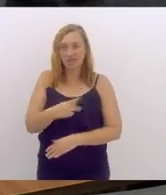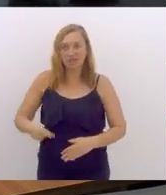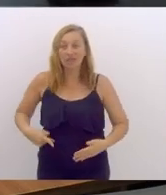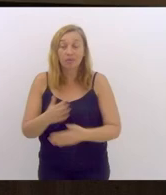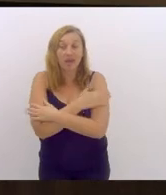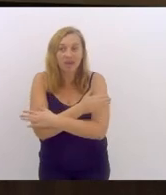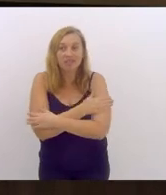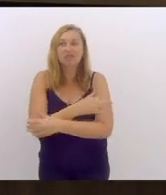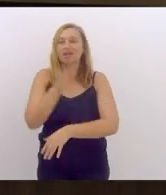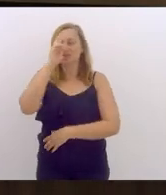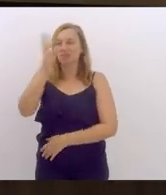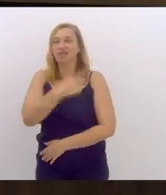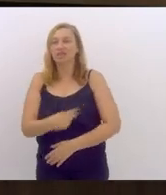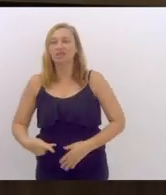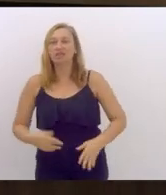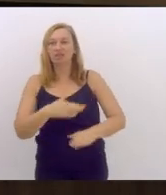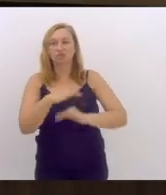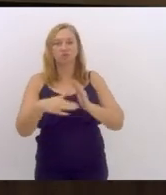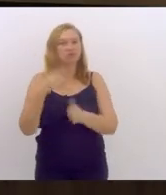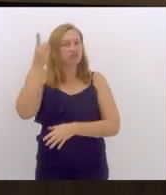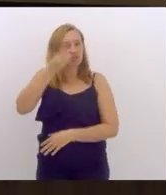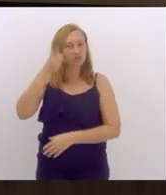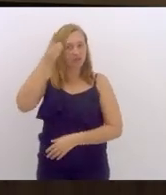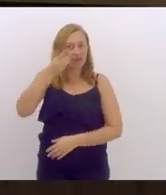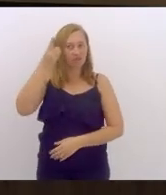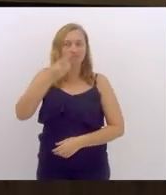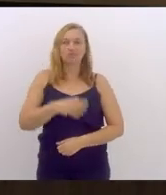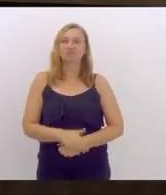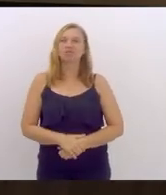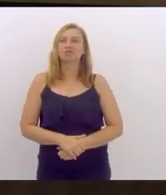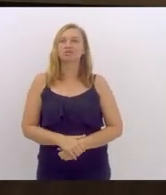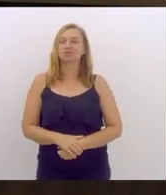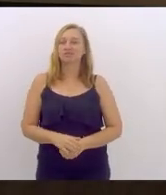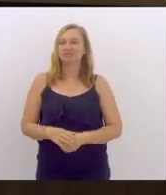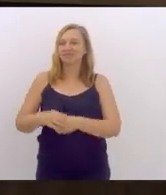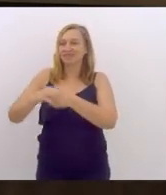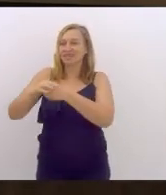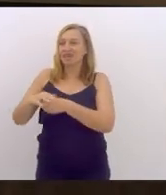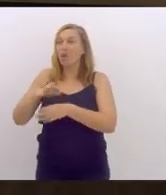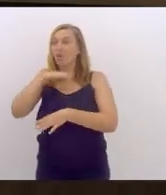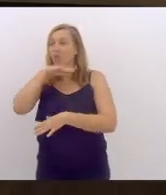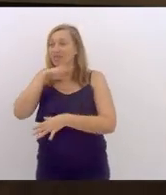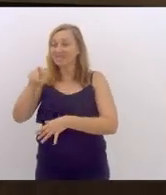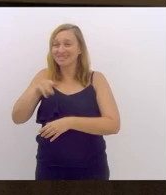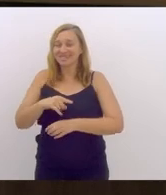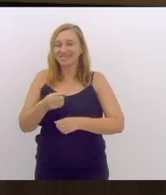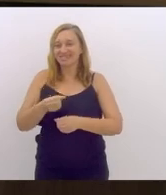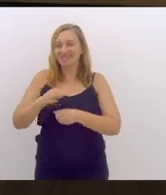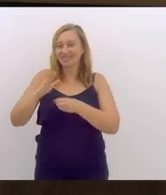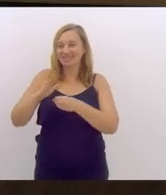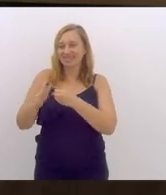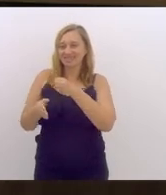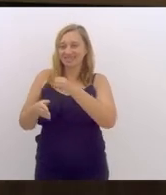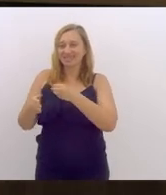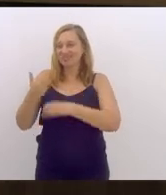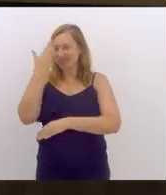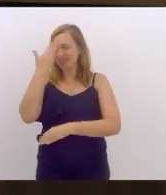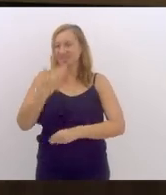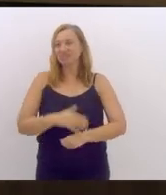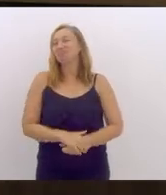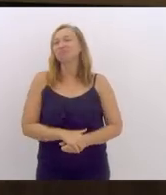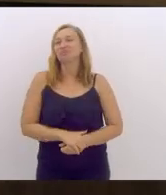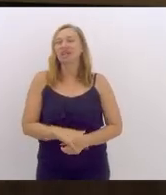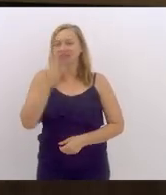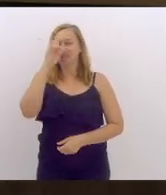senhor presidente senhoras e deputados e senhores deputados microfone aqui não tá obrigada